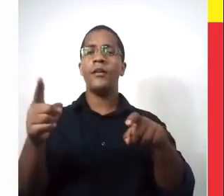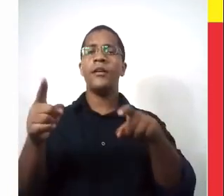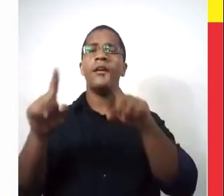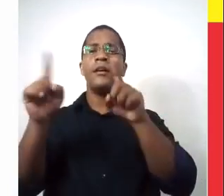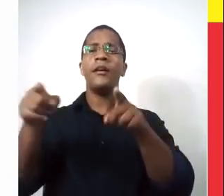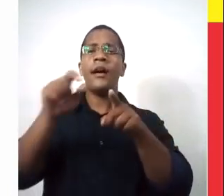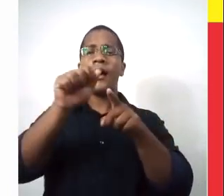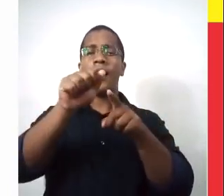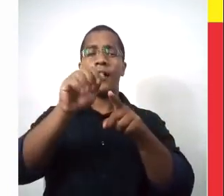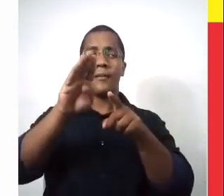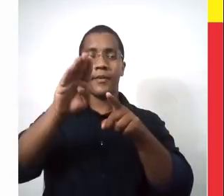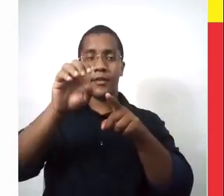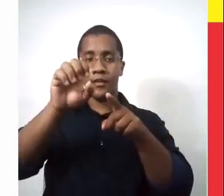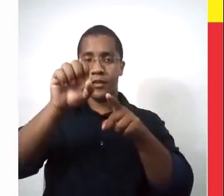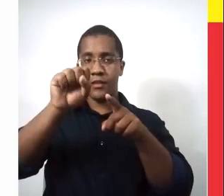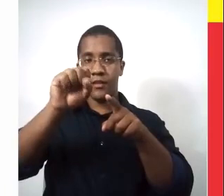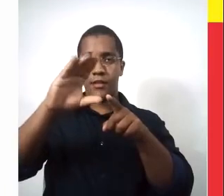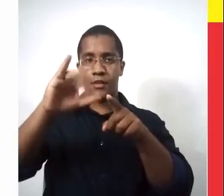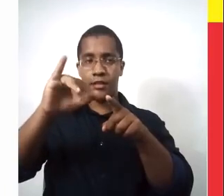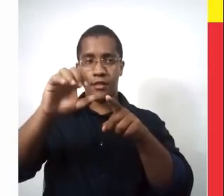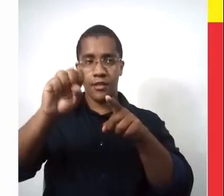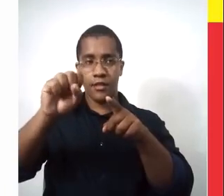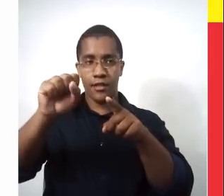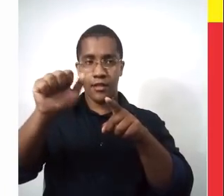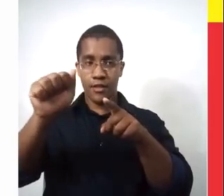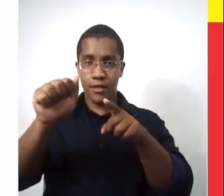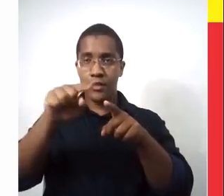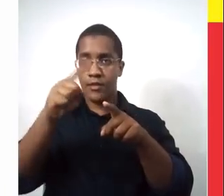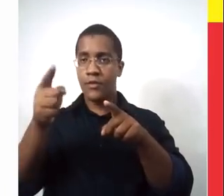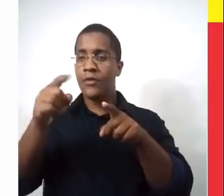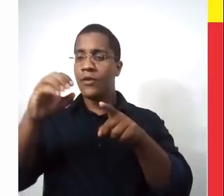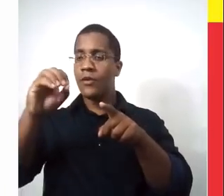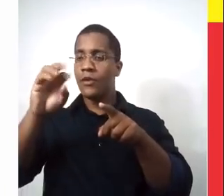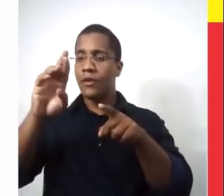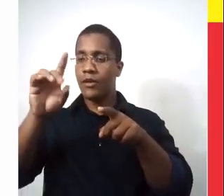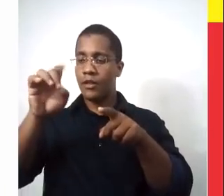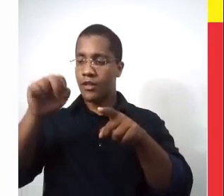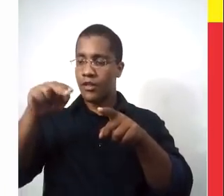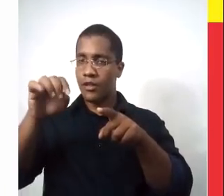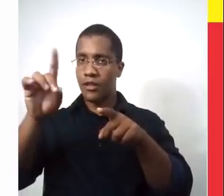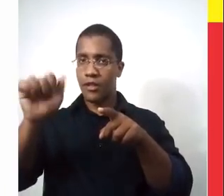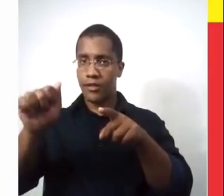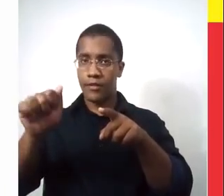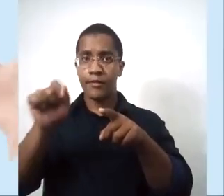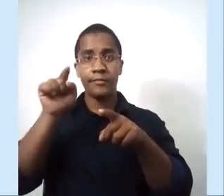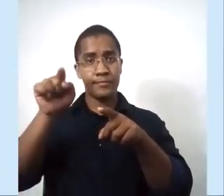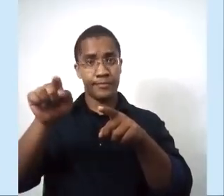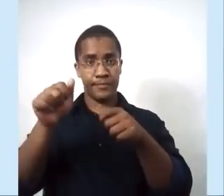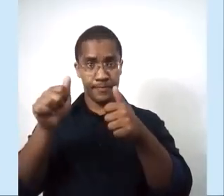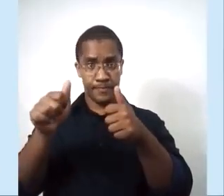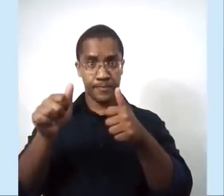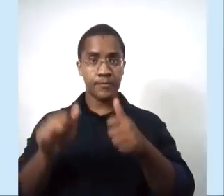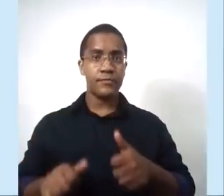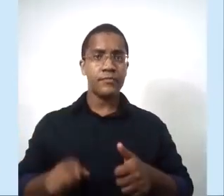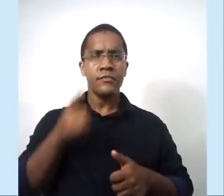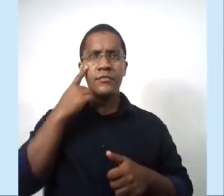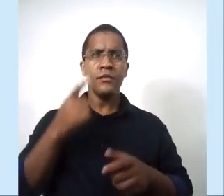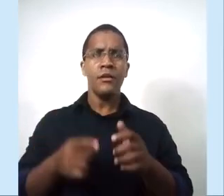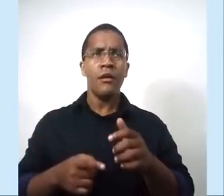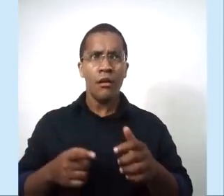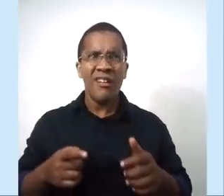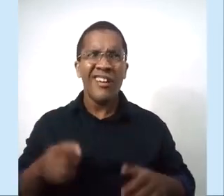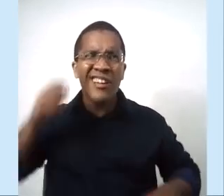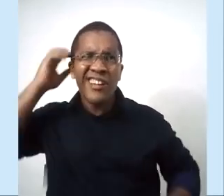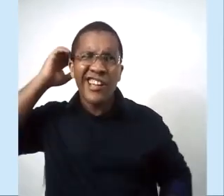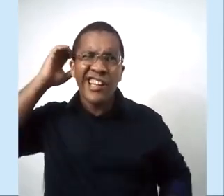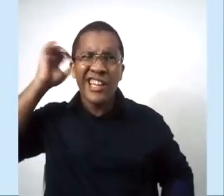e ordenada. Então, nós iremos ter a ideia de abscissa e ordenada. Só que quando eu via isso pela primeira